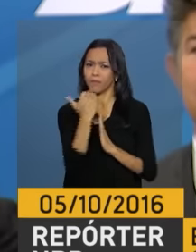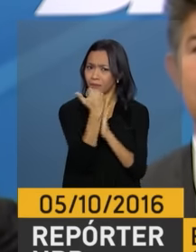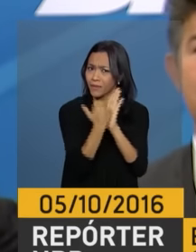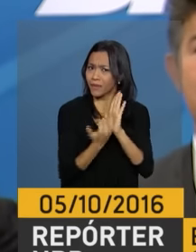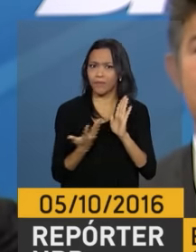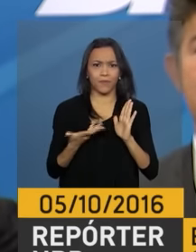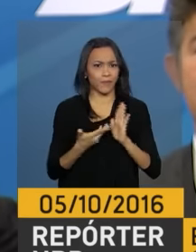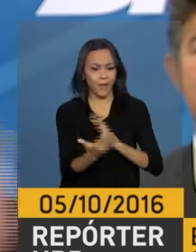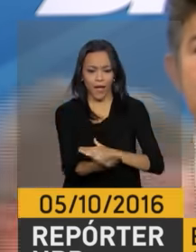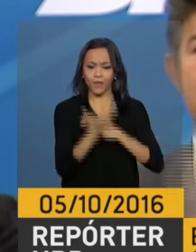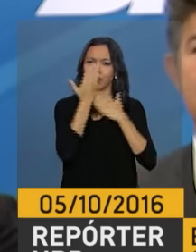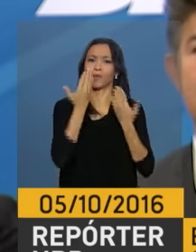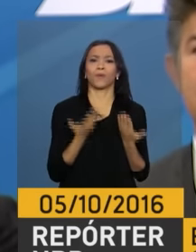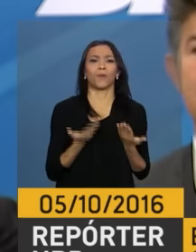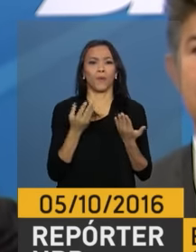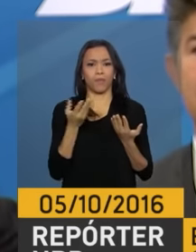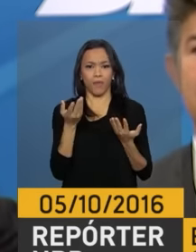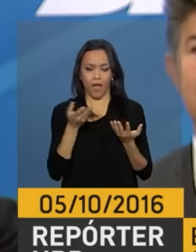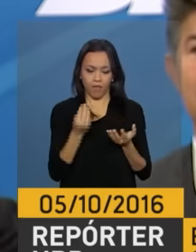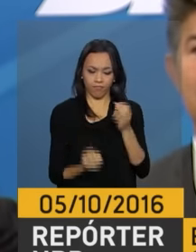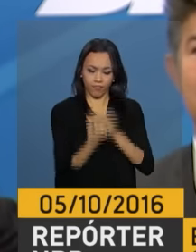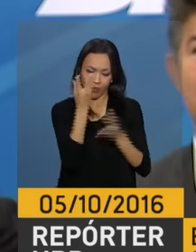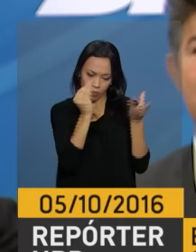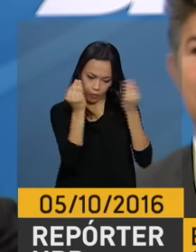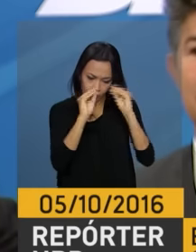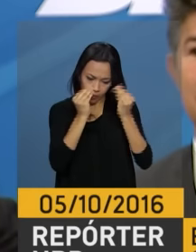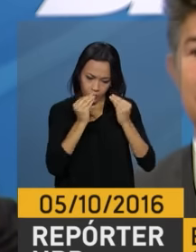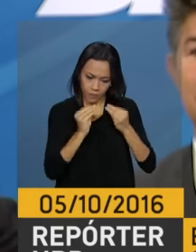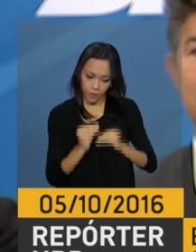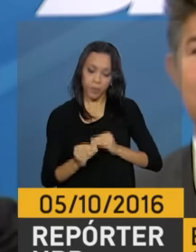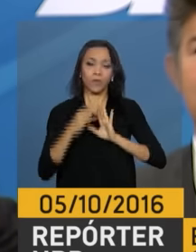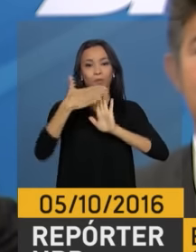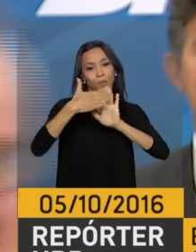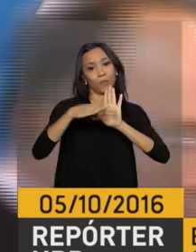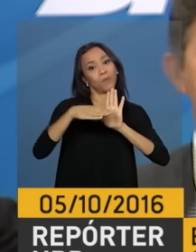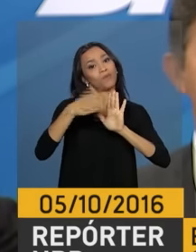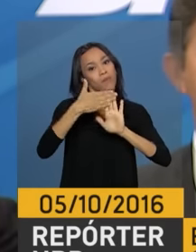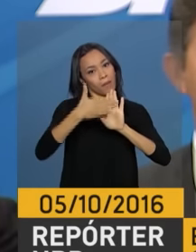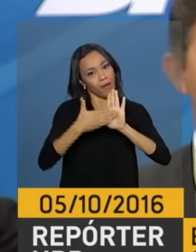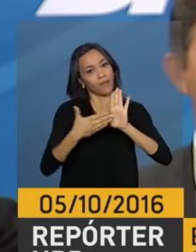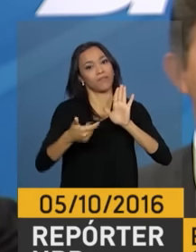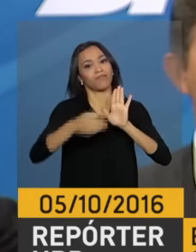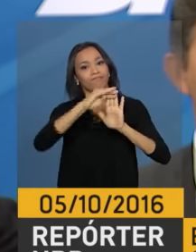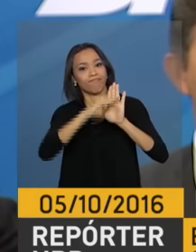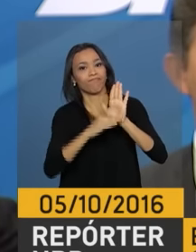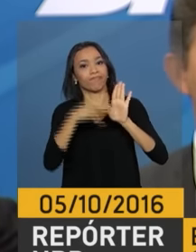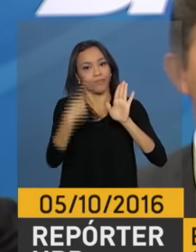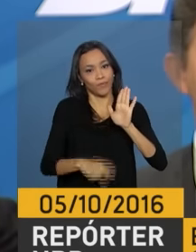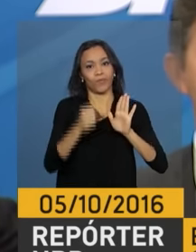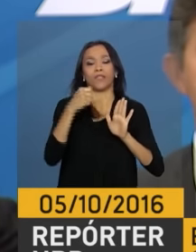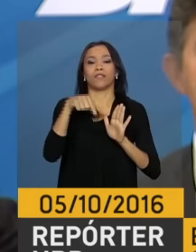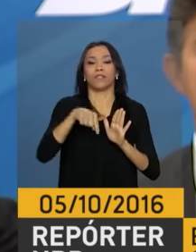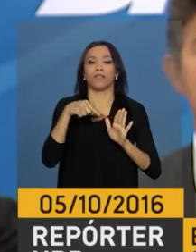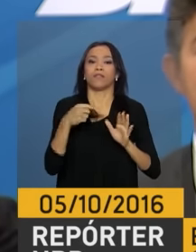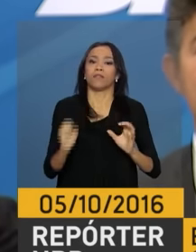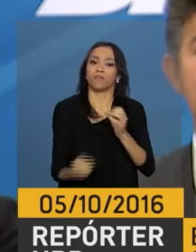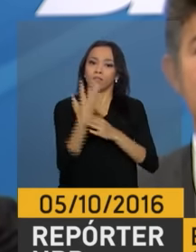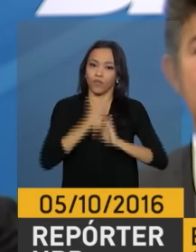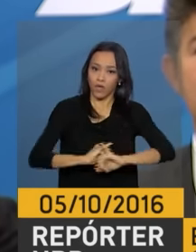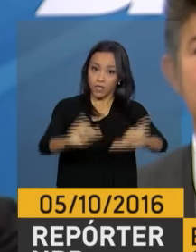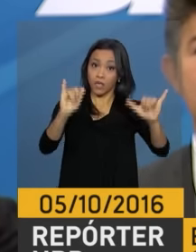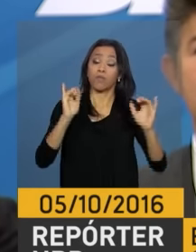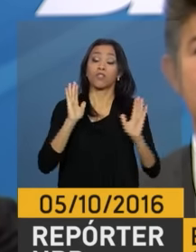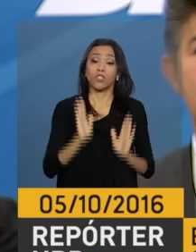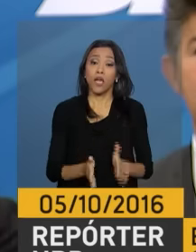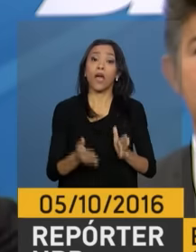forma, para a elaboração do Criança Feliz. Nossas ações vão ter essa inspiração e de propostas também